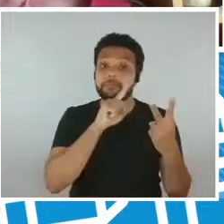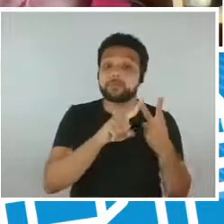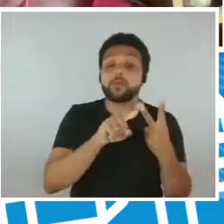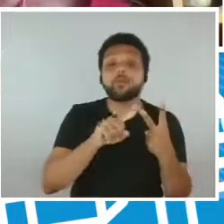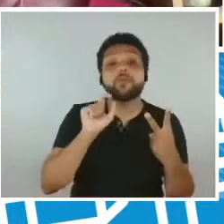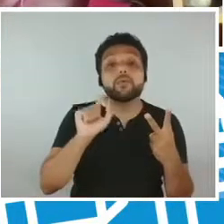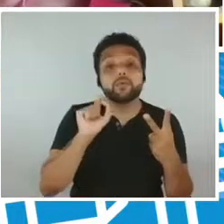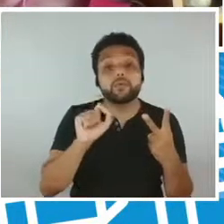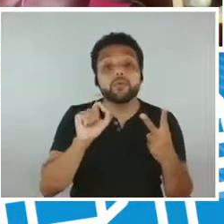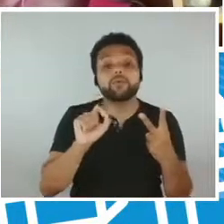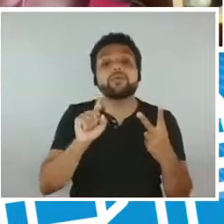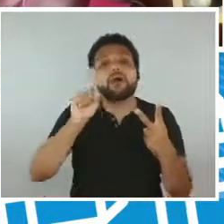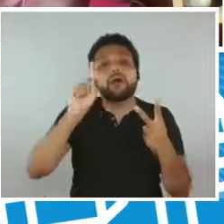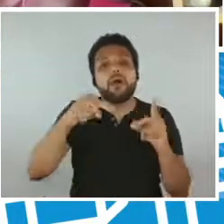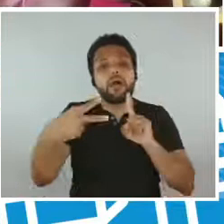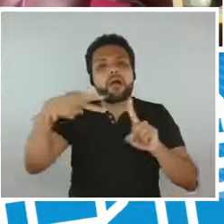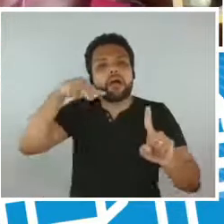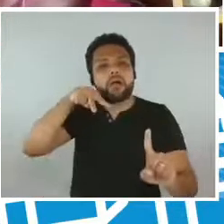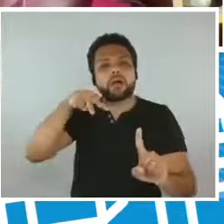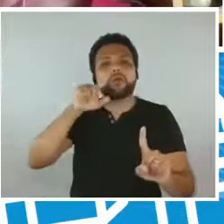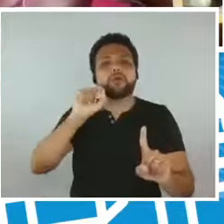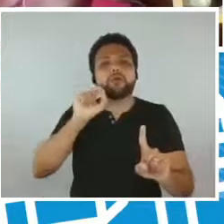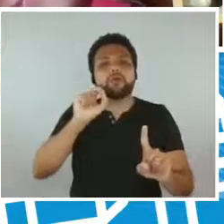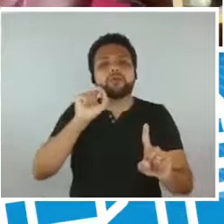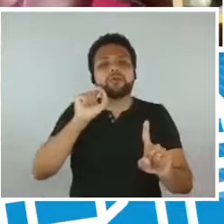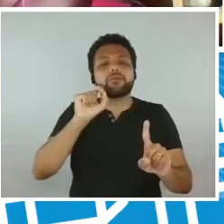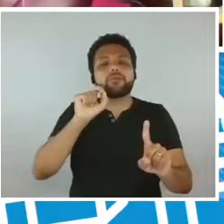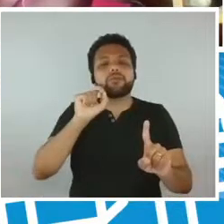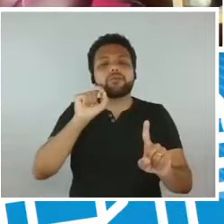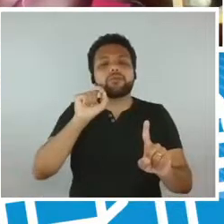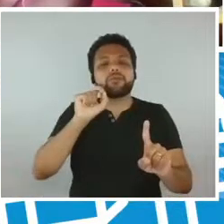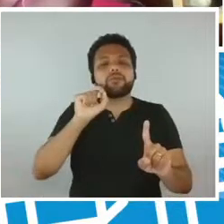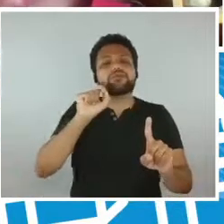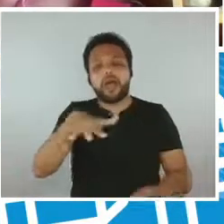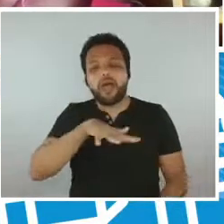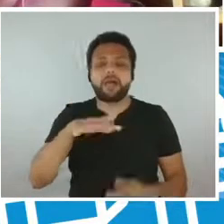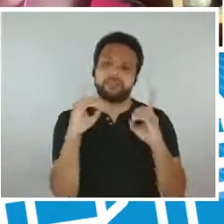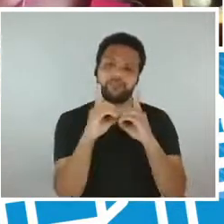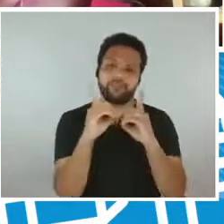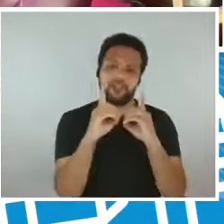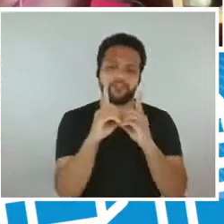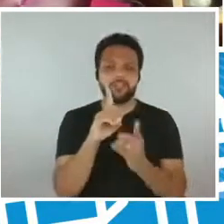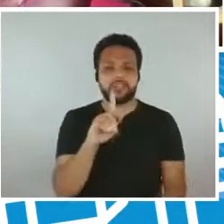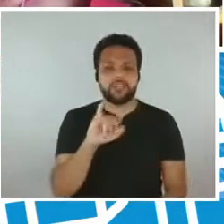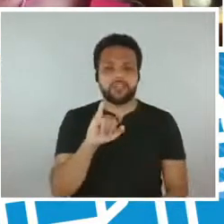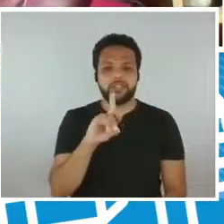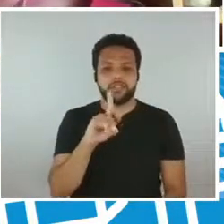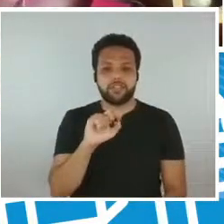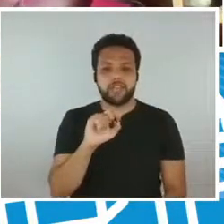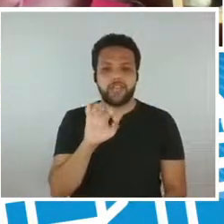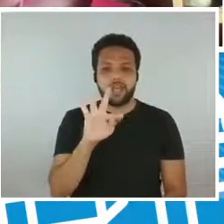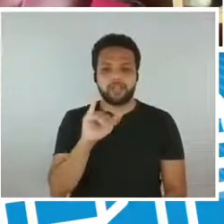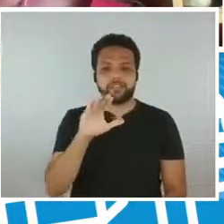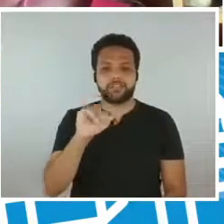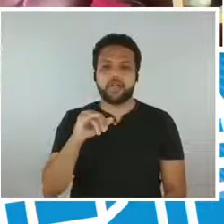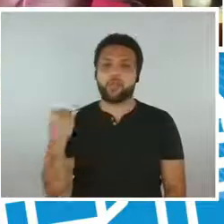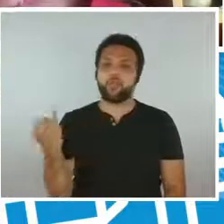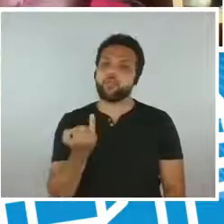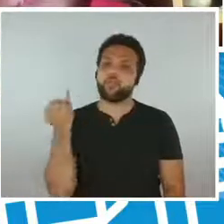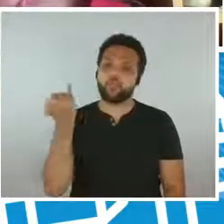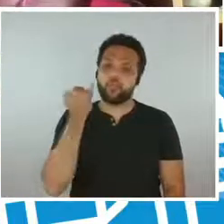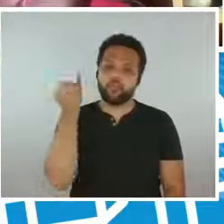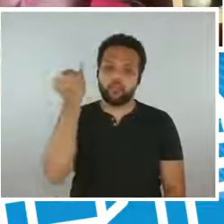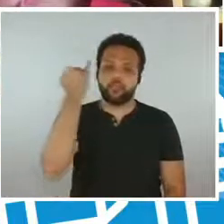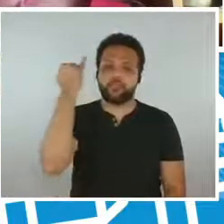essa perspectiva de que o campo didático é muito relevante, certo? Na